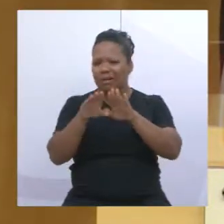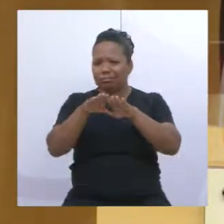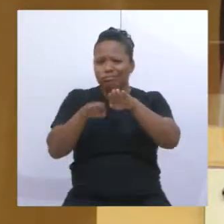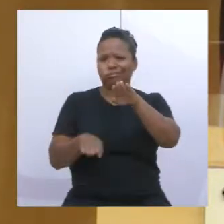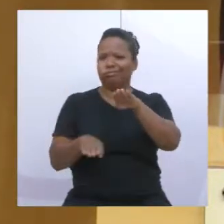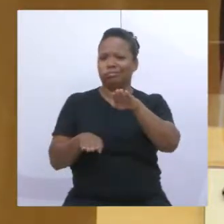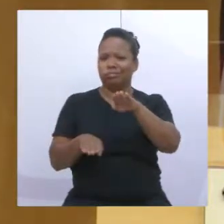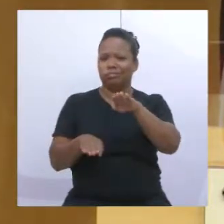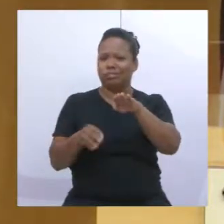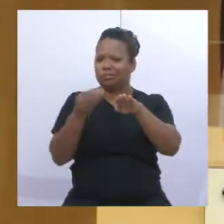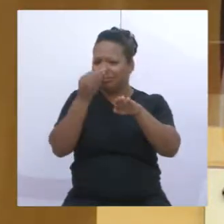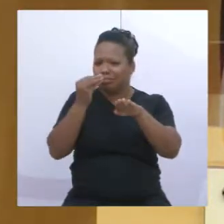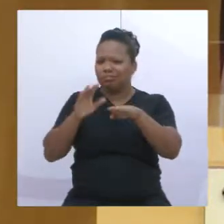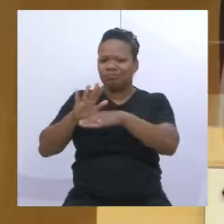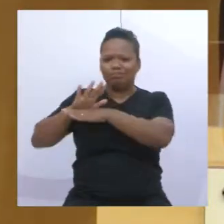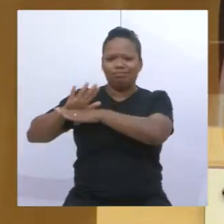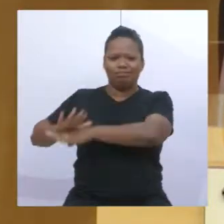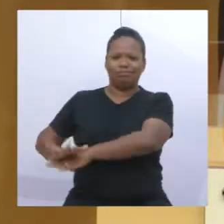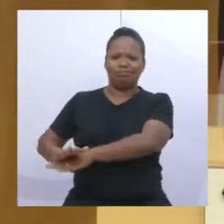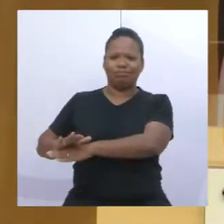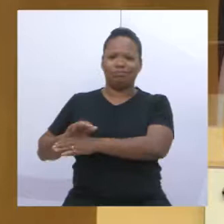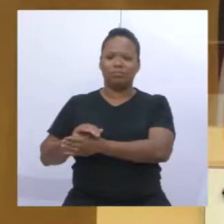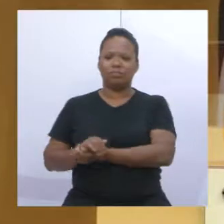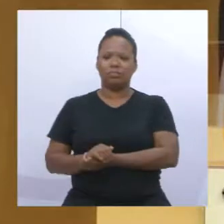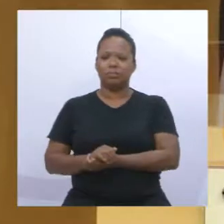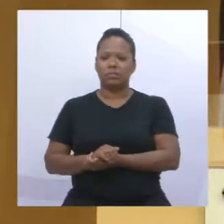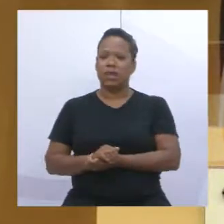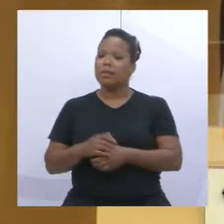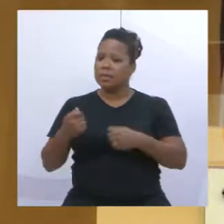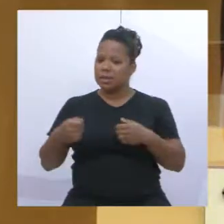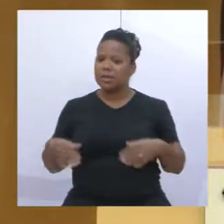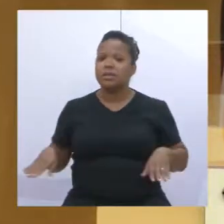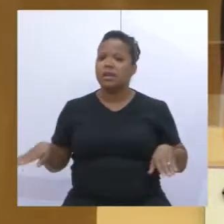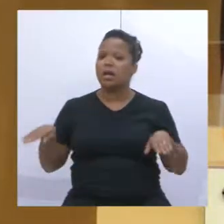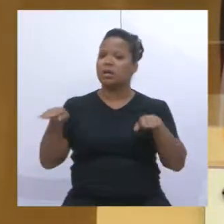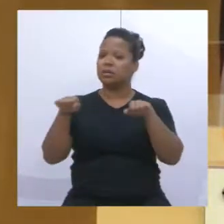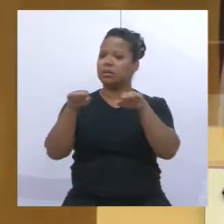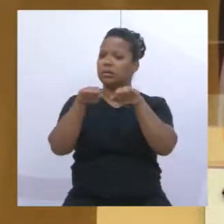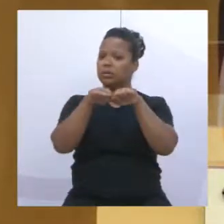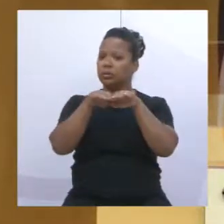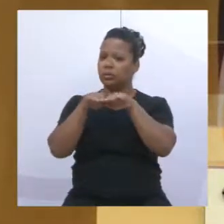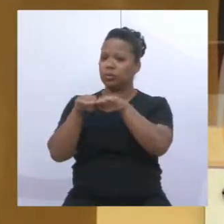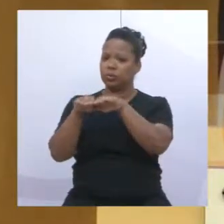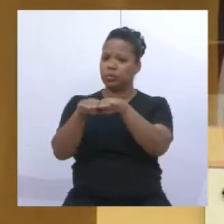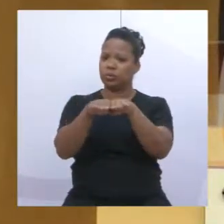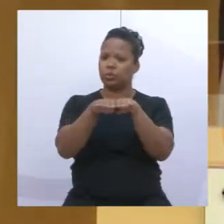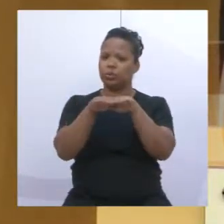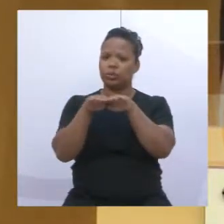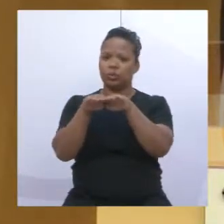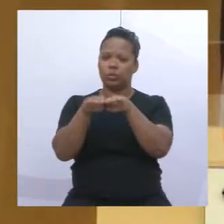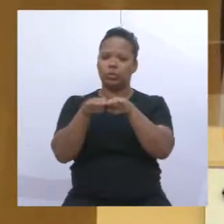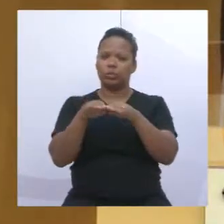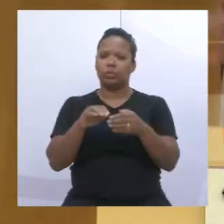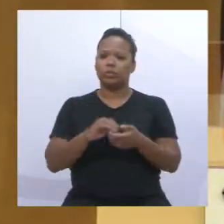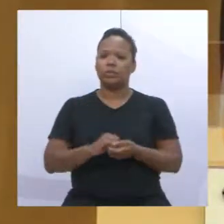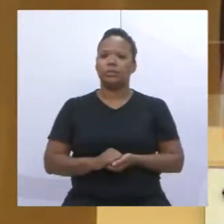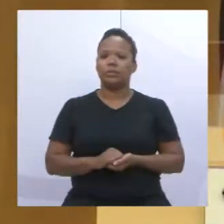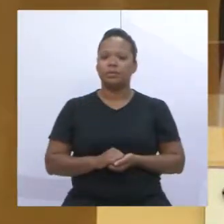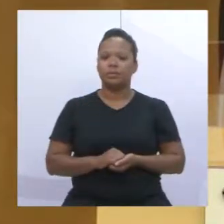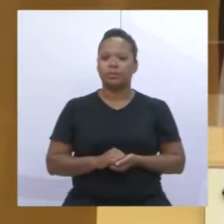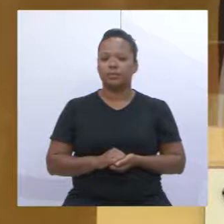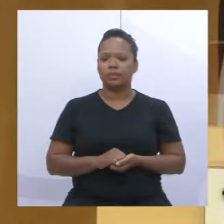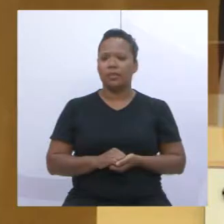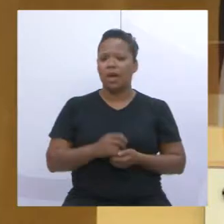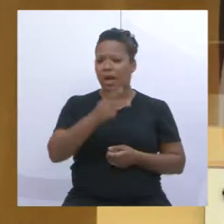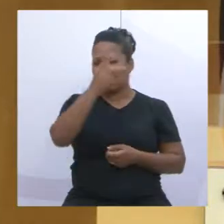são a base do SUS, enfatizando o caráter igualitário, equânime, solidário e isonômico. E daí